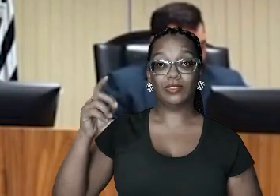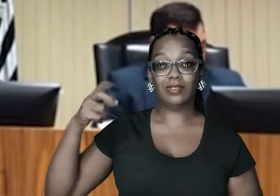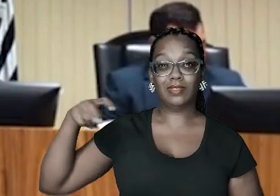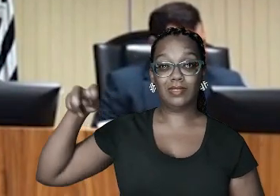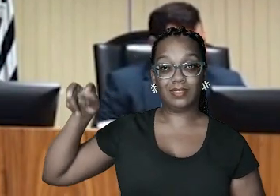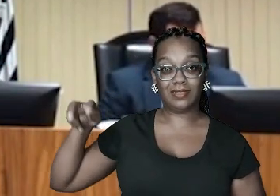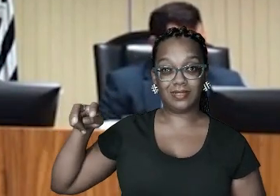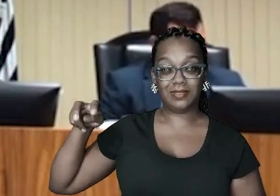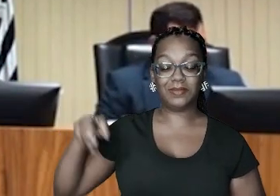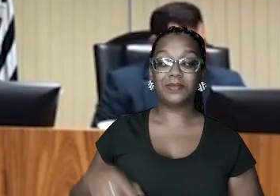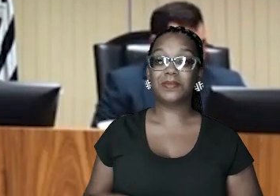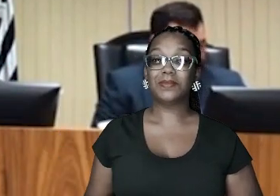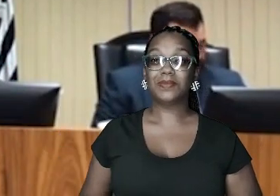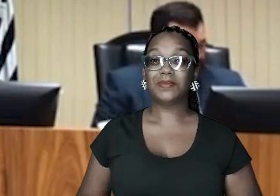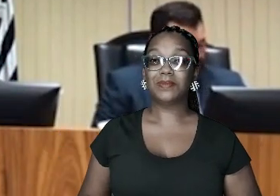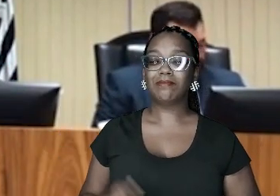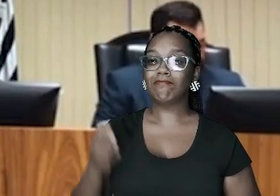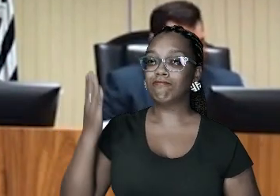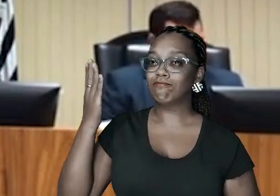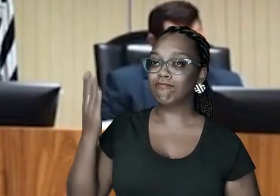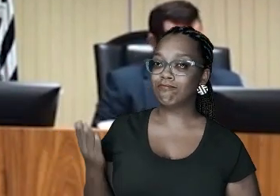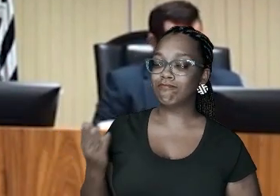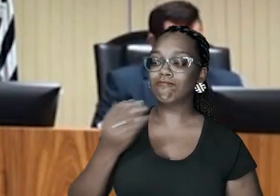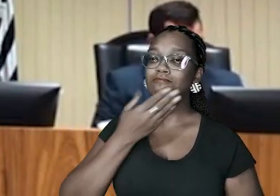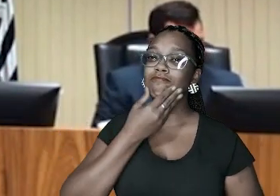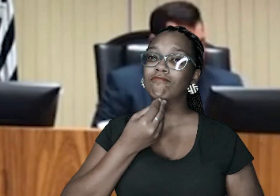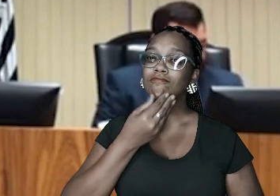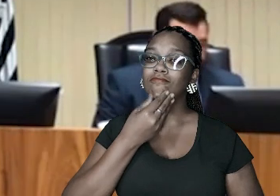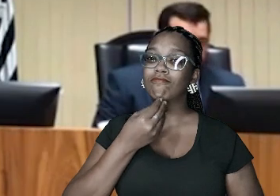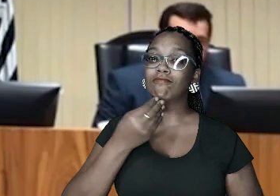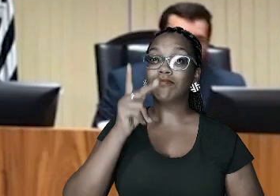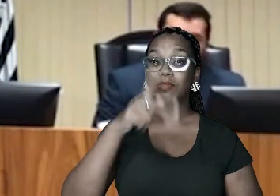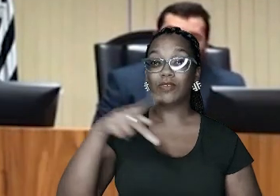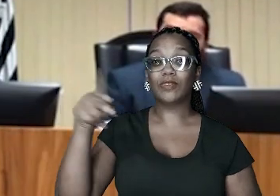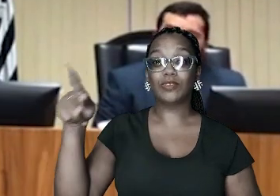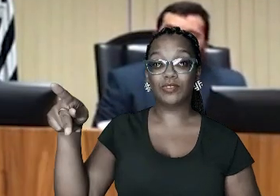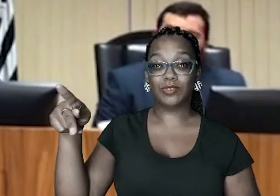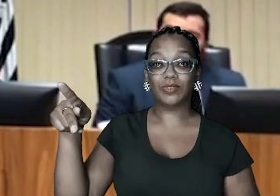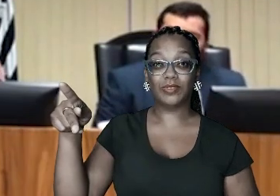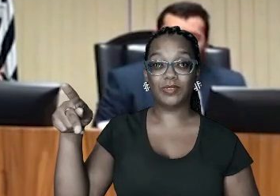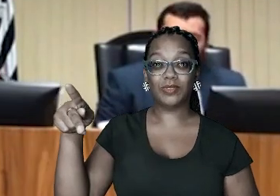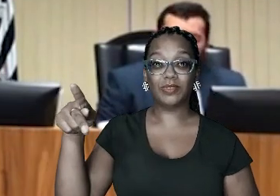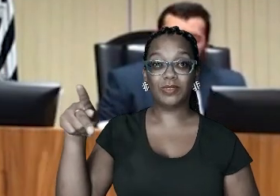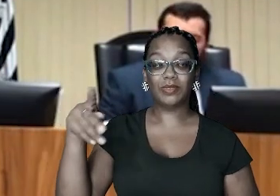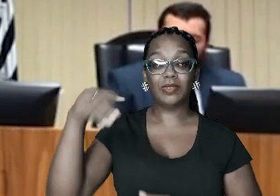eu tenho aqui a minha direita